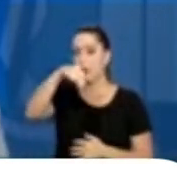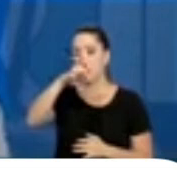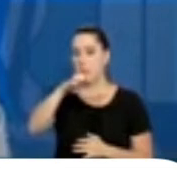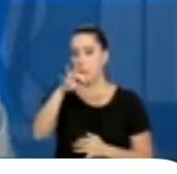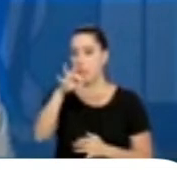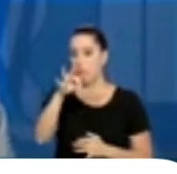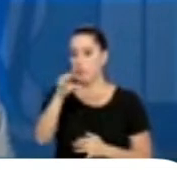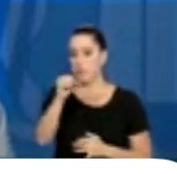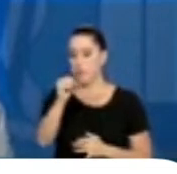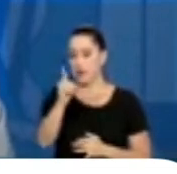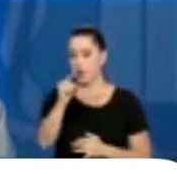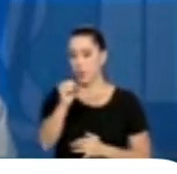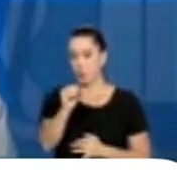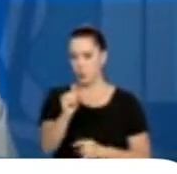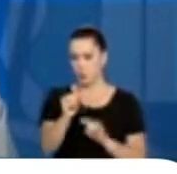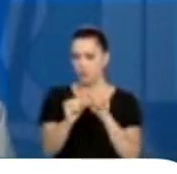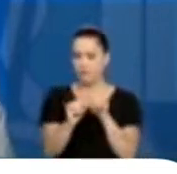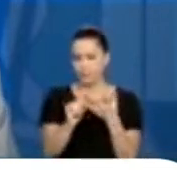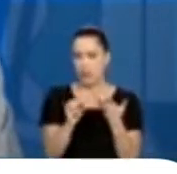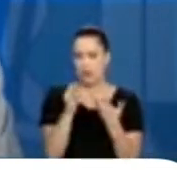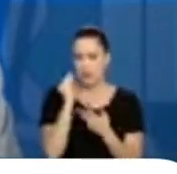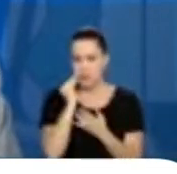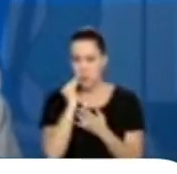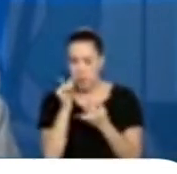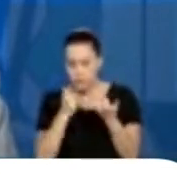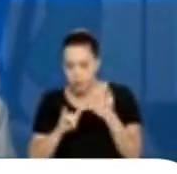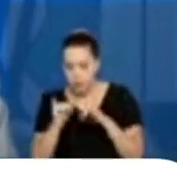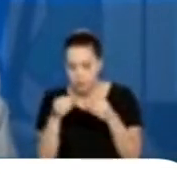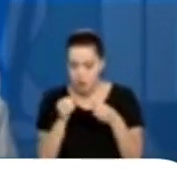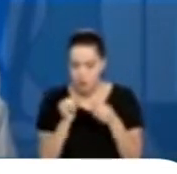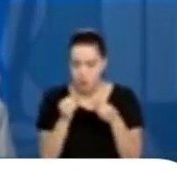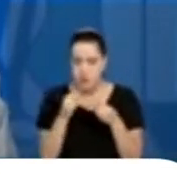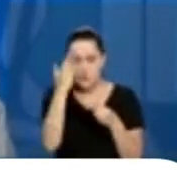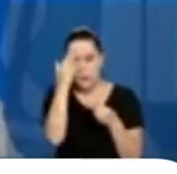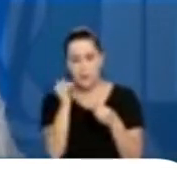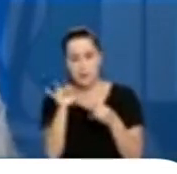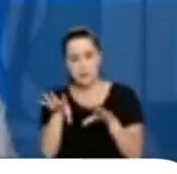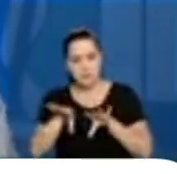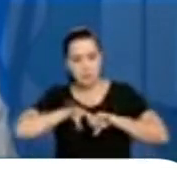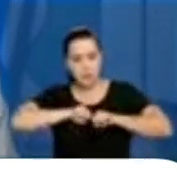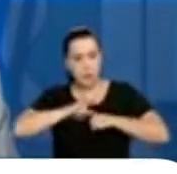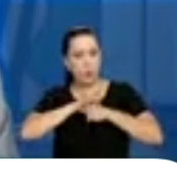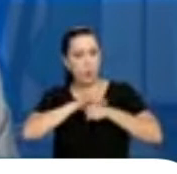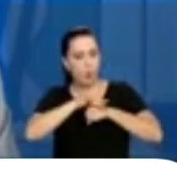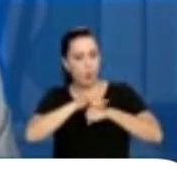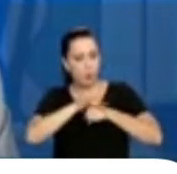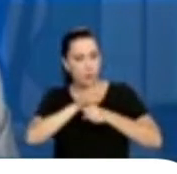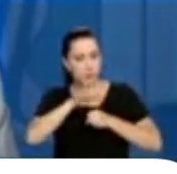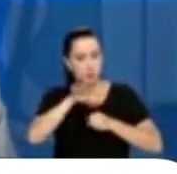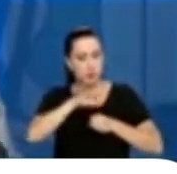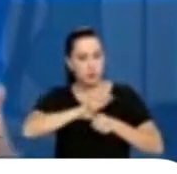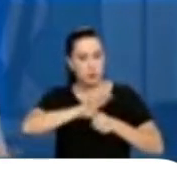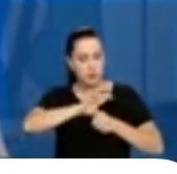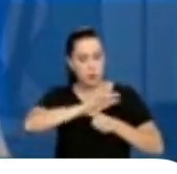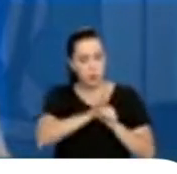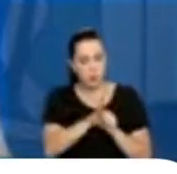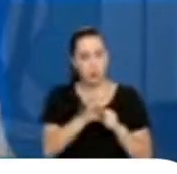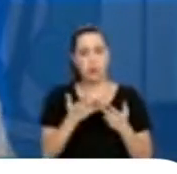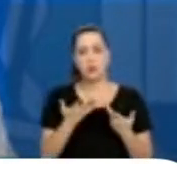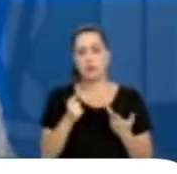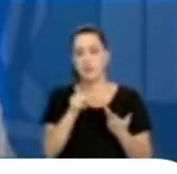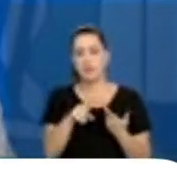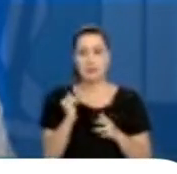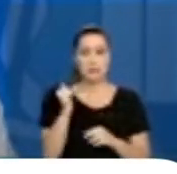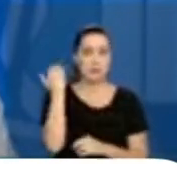fizemos inicialmente, dado o volume inicial recebido, o volume dos primeiros lotes, que foram 500